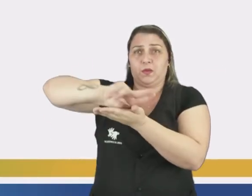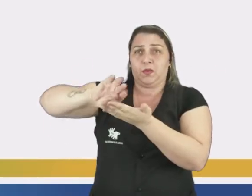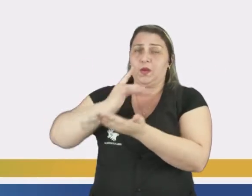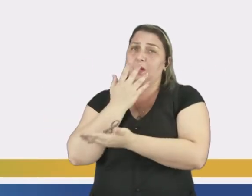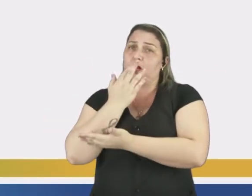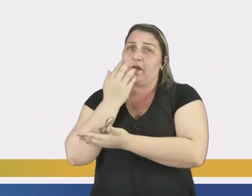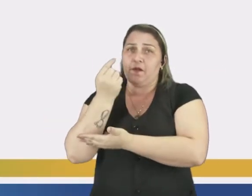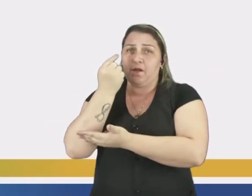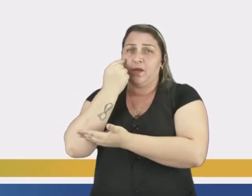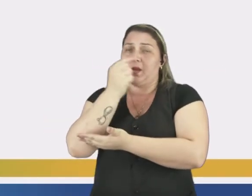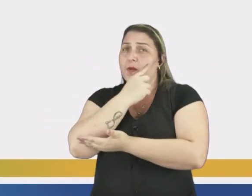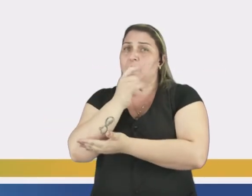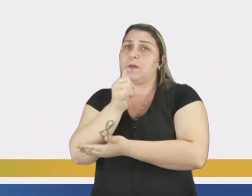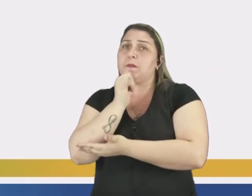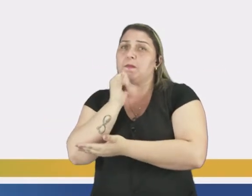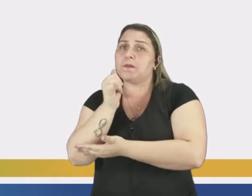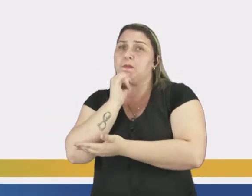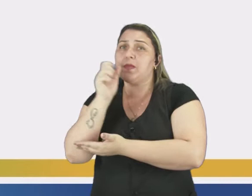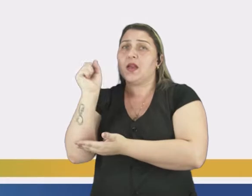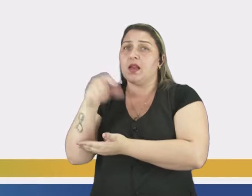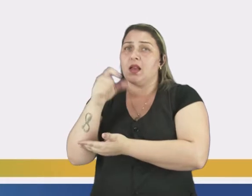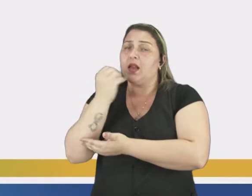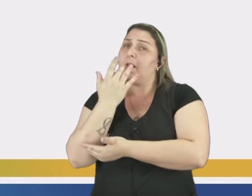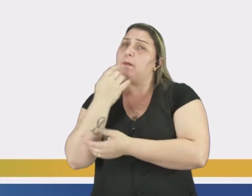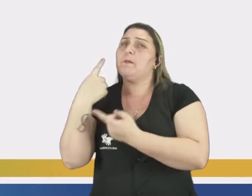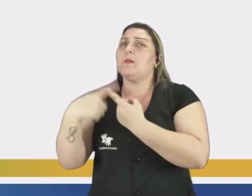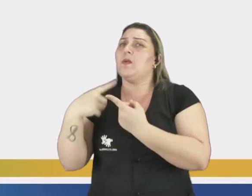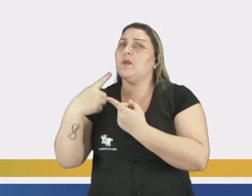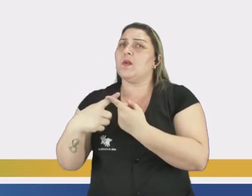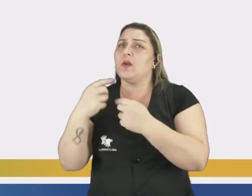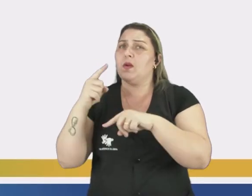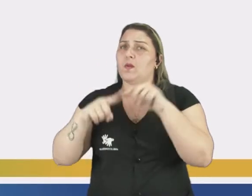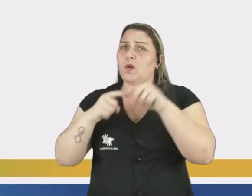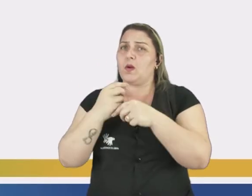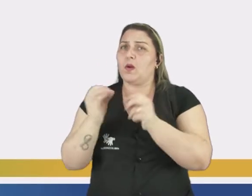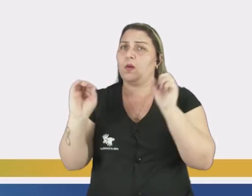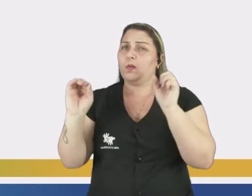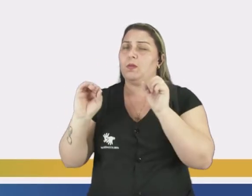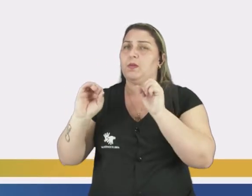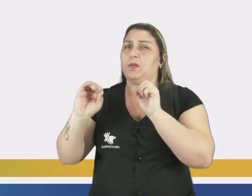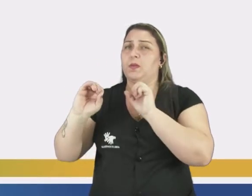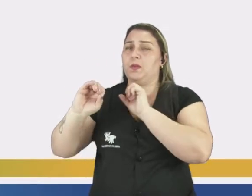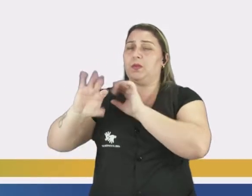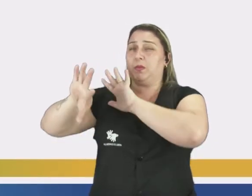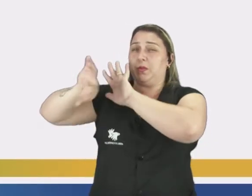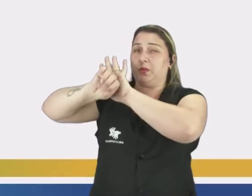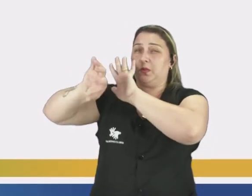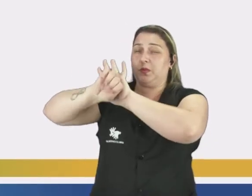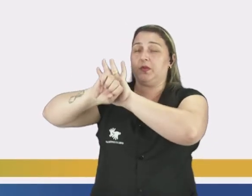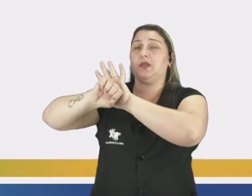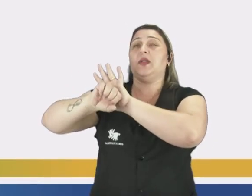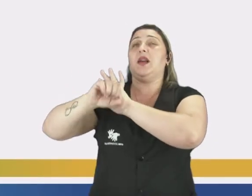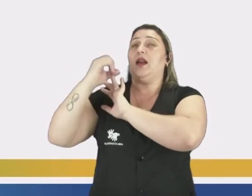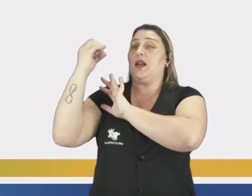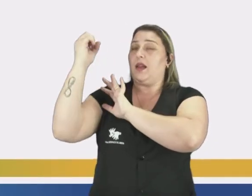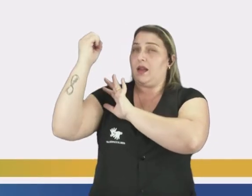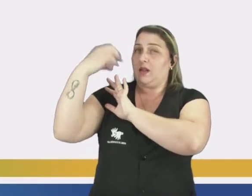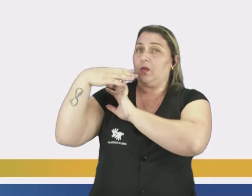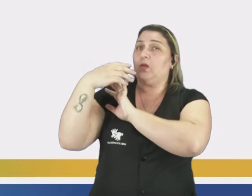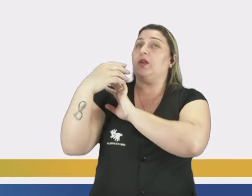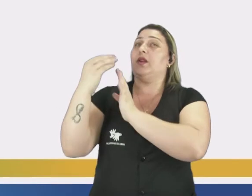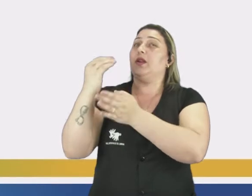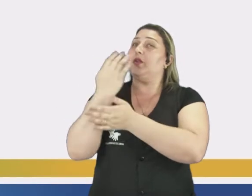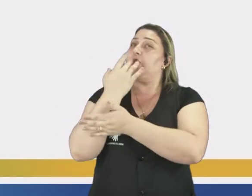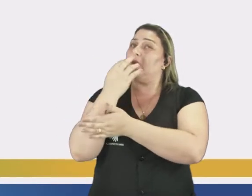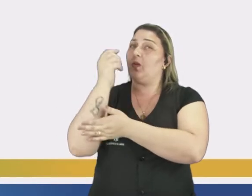ela e enxergamos, por exemplo, a cor azul, é porque o objeto refletiu difusamente a luz de cor